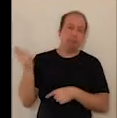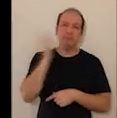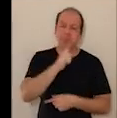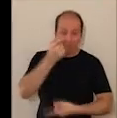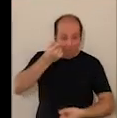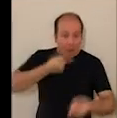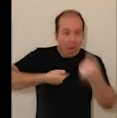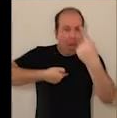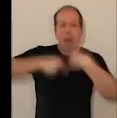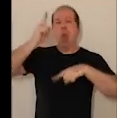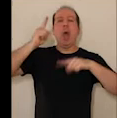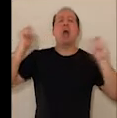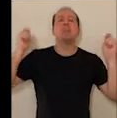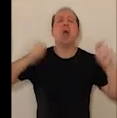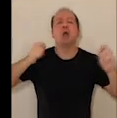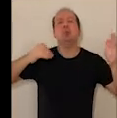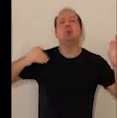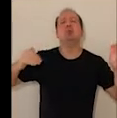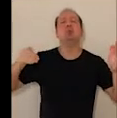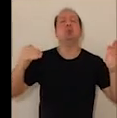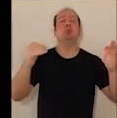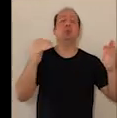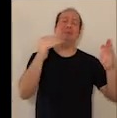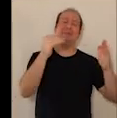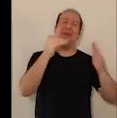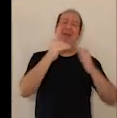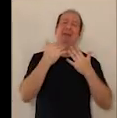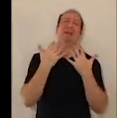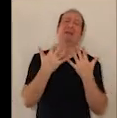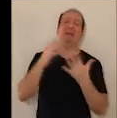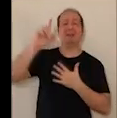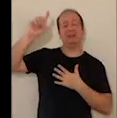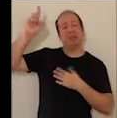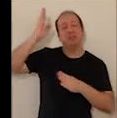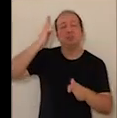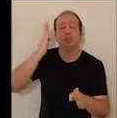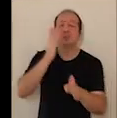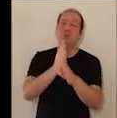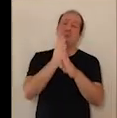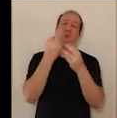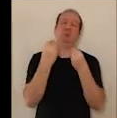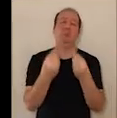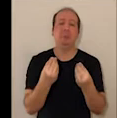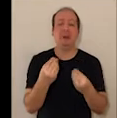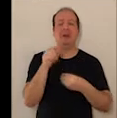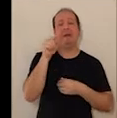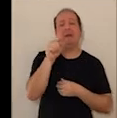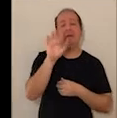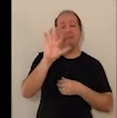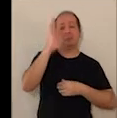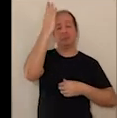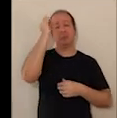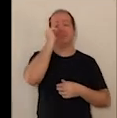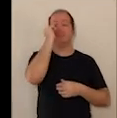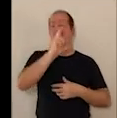e a bocanha, a herança toda. Queira Deus que o senhor descubra um modo de burlar aquele espertalhão. Queira